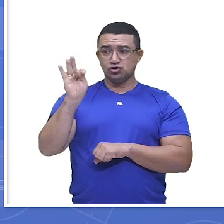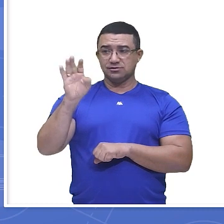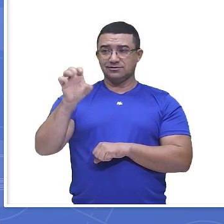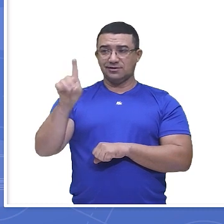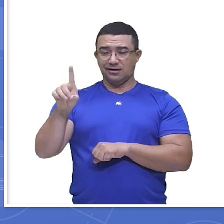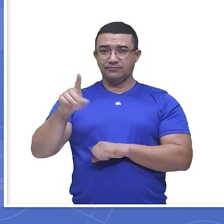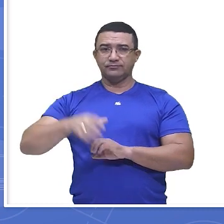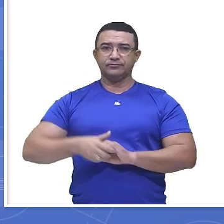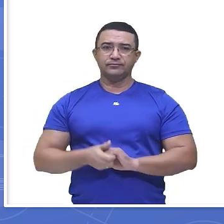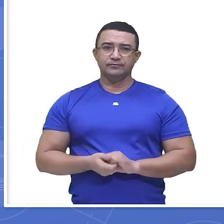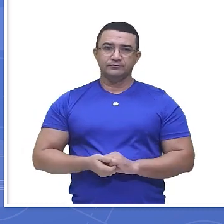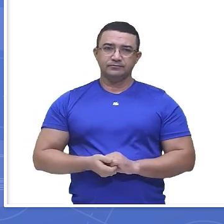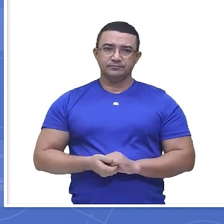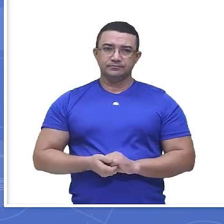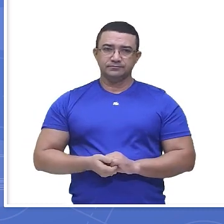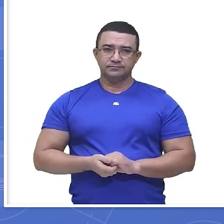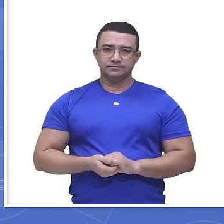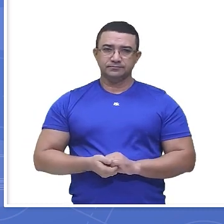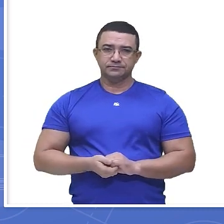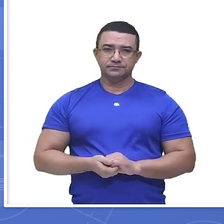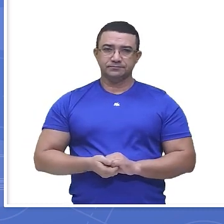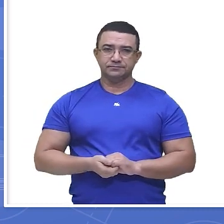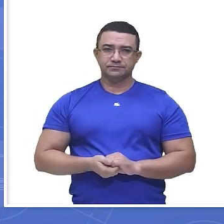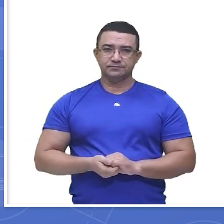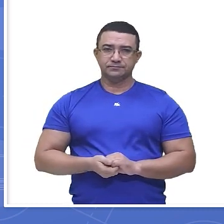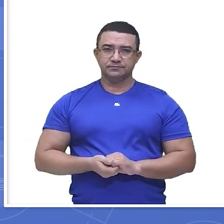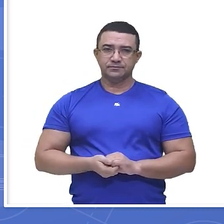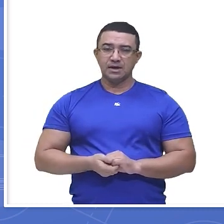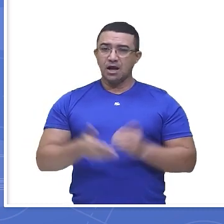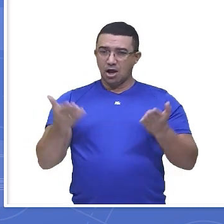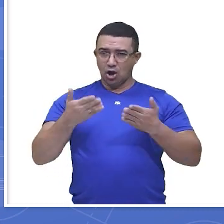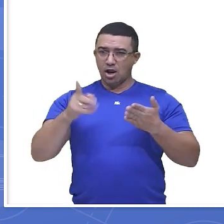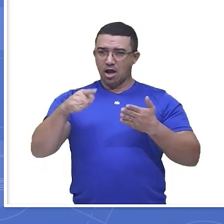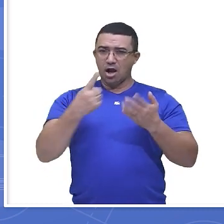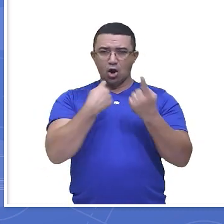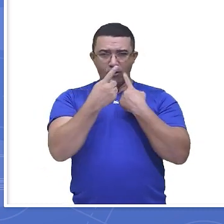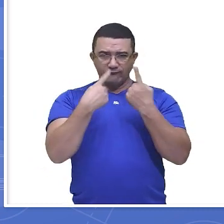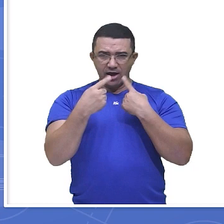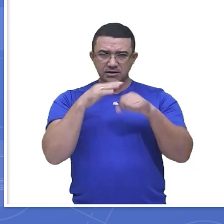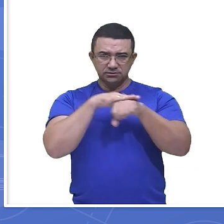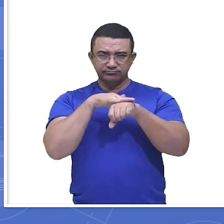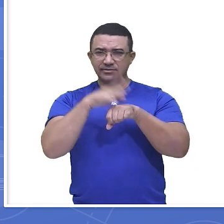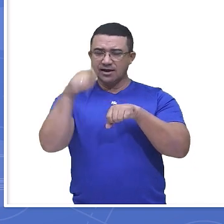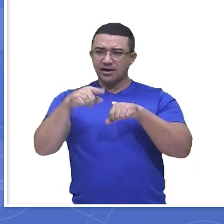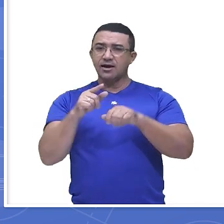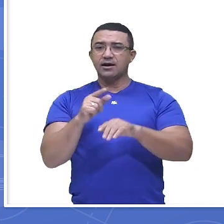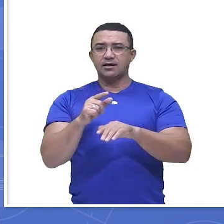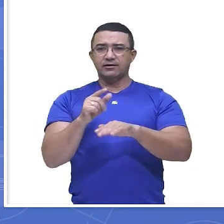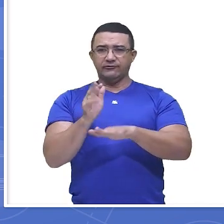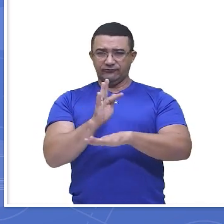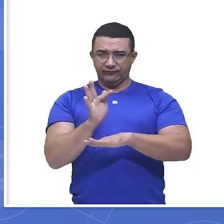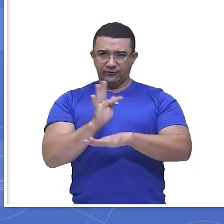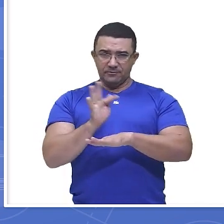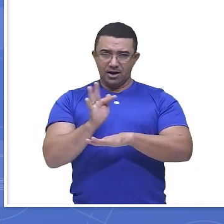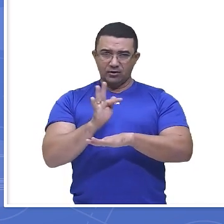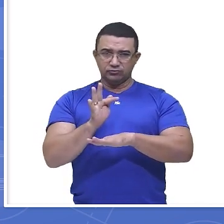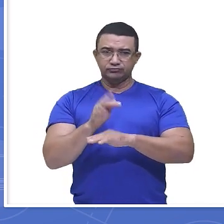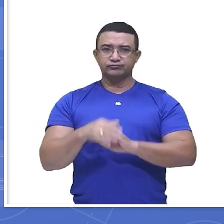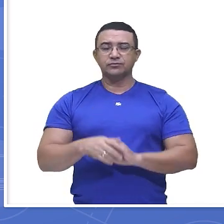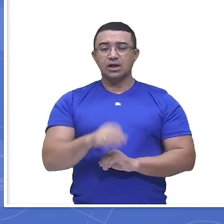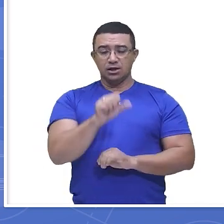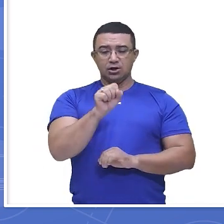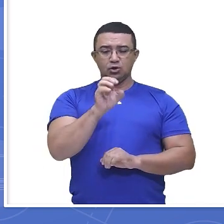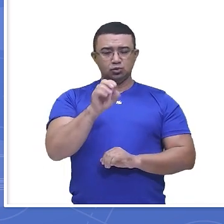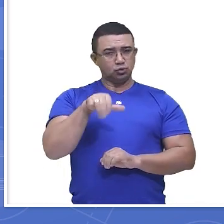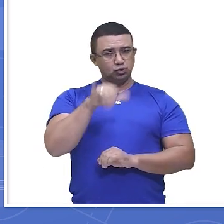de onde eres era um informal. No formal, olha que interessante. De onde é usted? Soy de Peru,